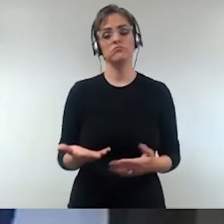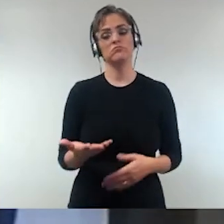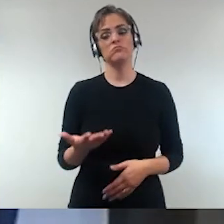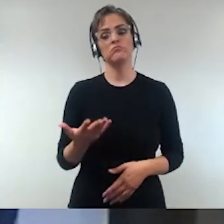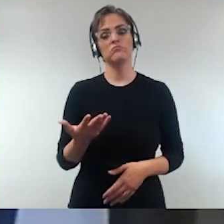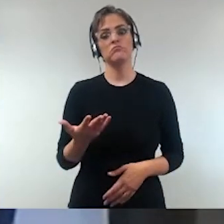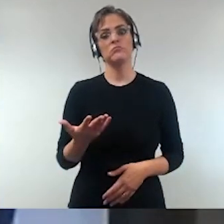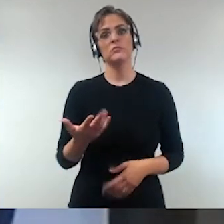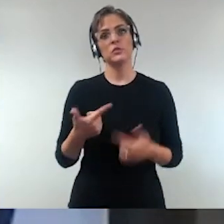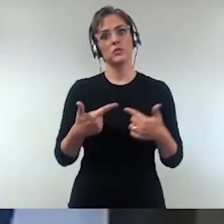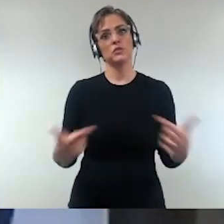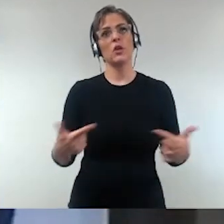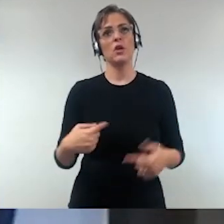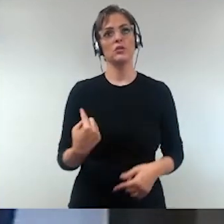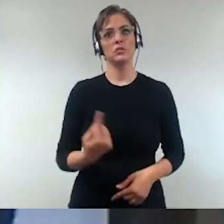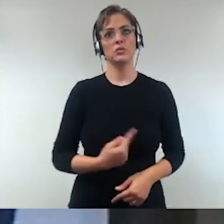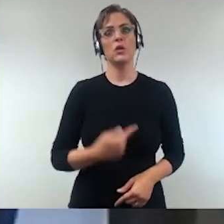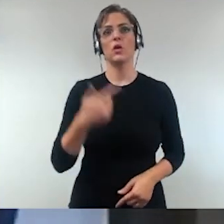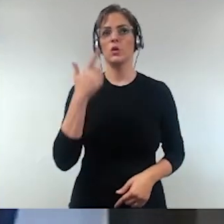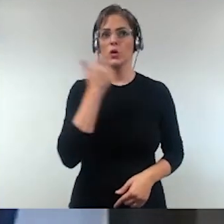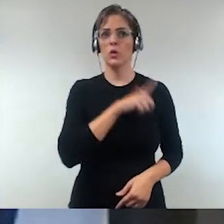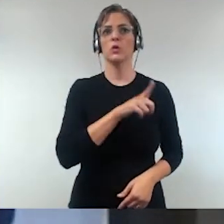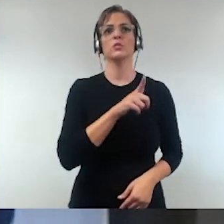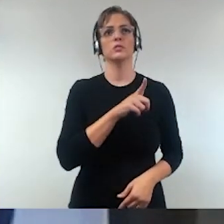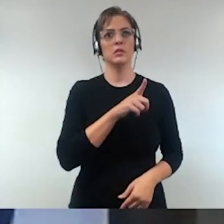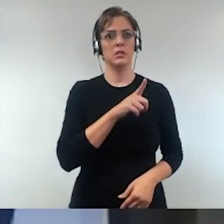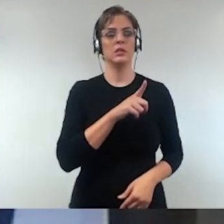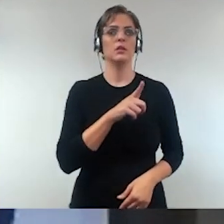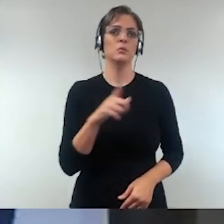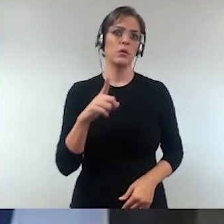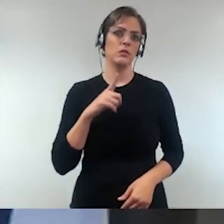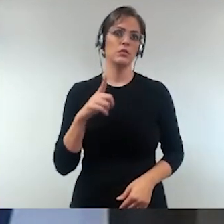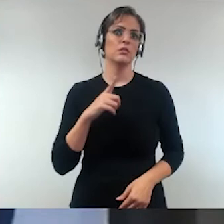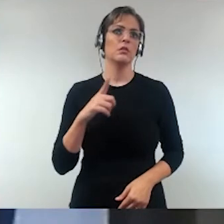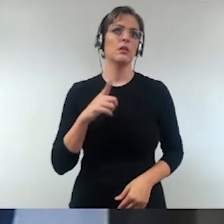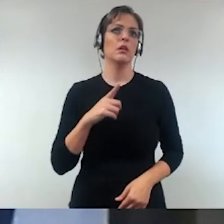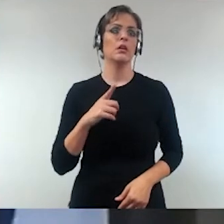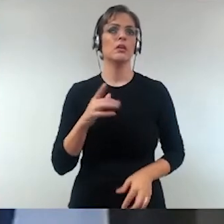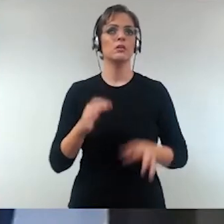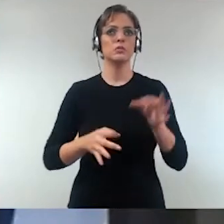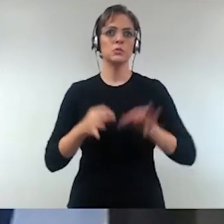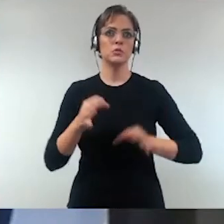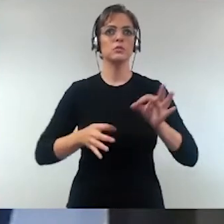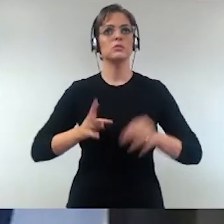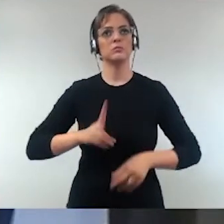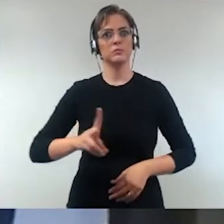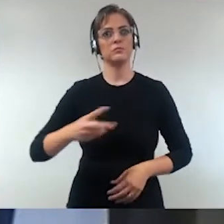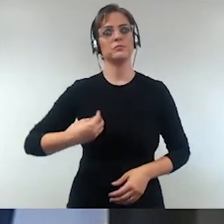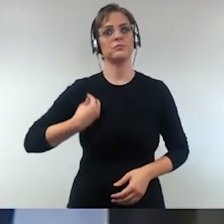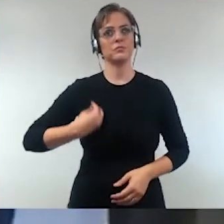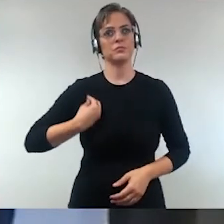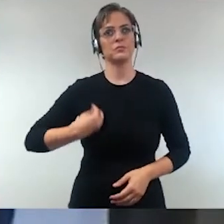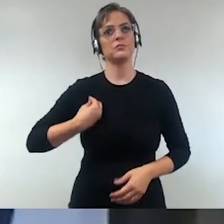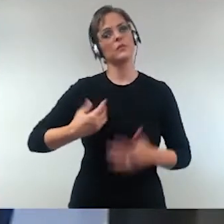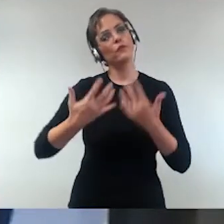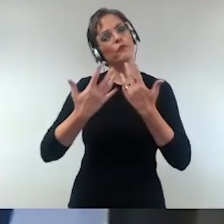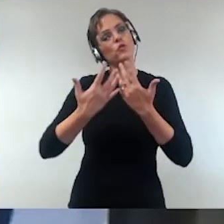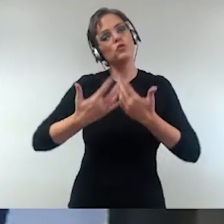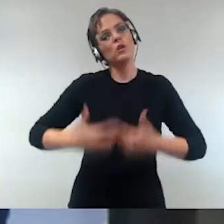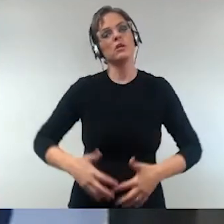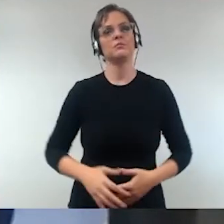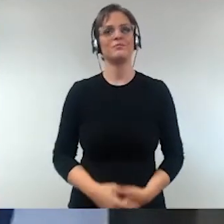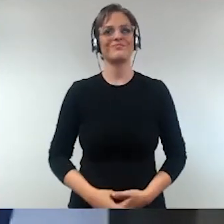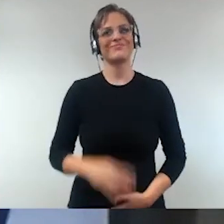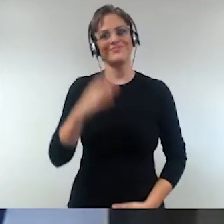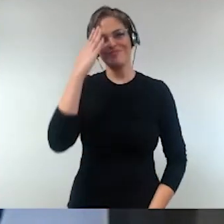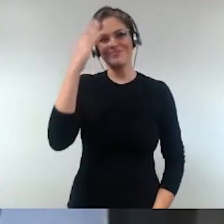teve esse privilégio de alguma forma, ter a nossa justiça funcionando. Então, eu agradeço a exposição da